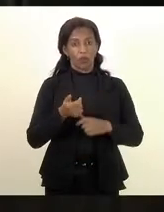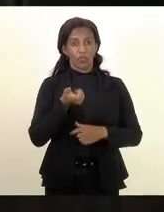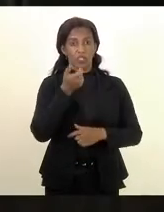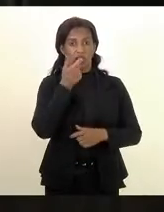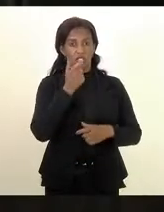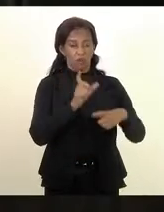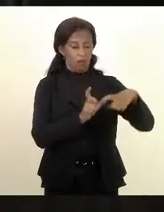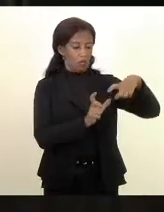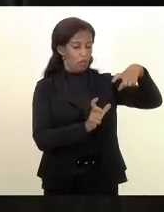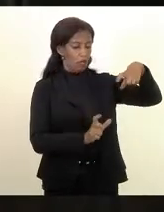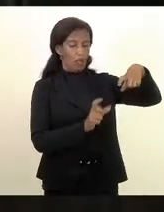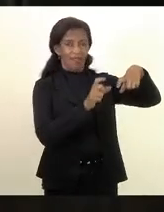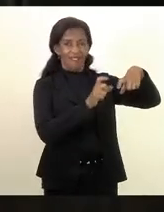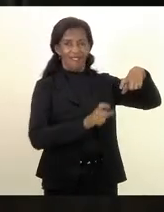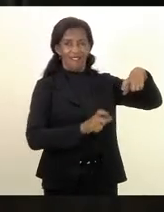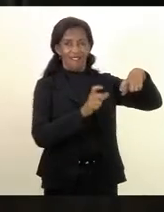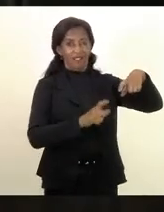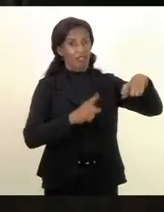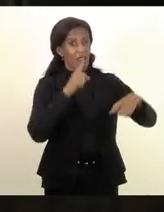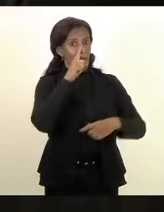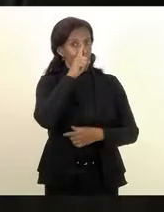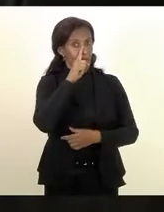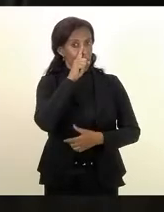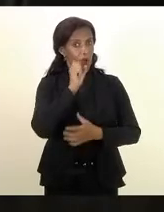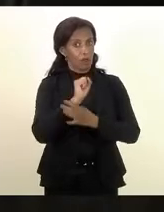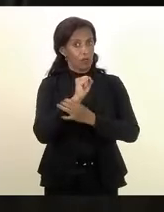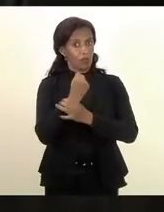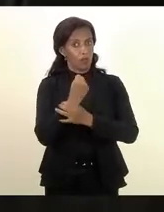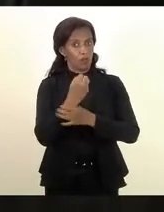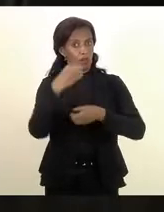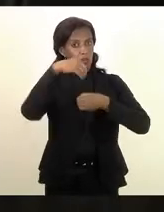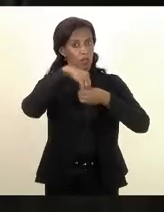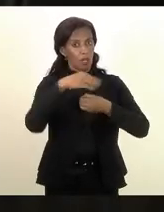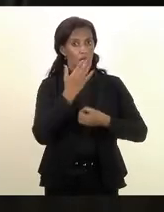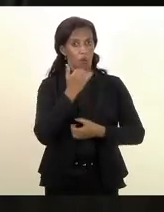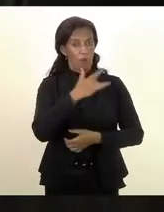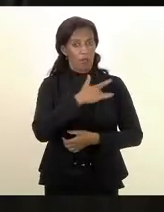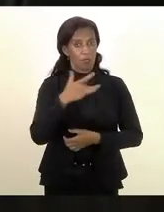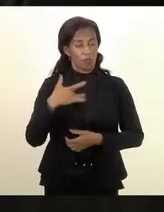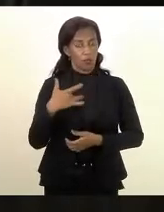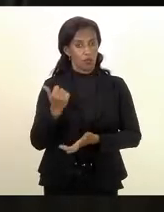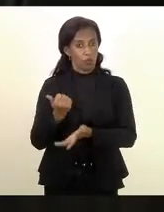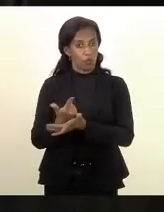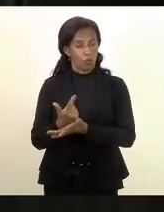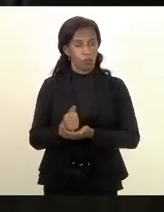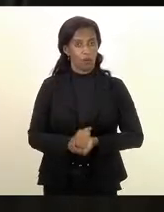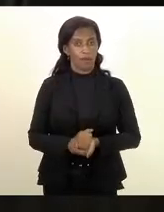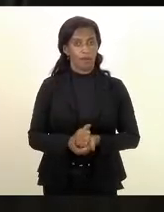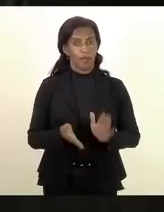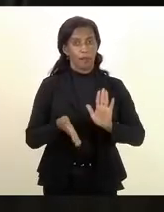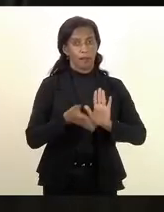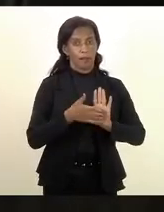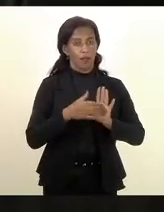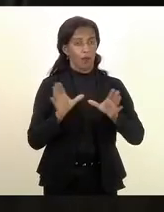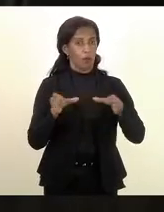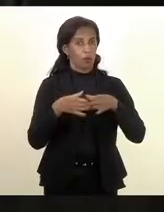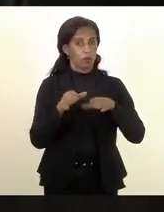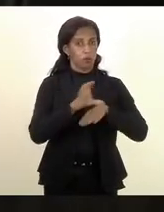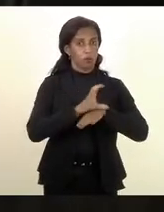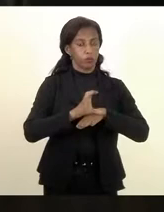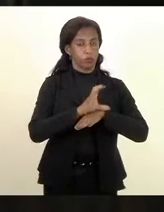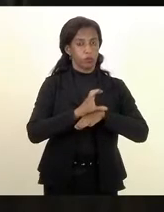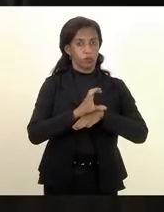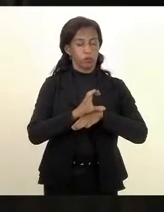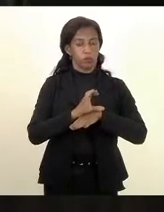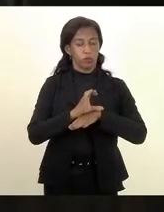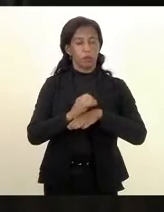apresentem risco à segurança alimentar e à saúde do consumidor parecer das comissões de construção e justiça